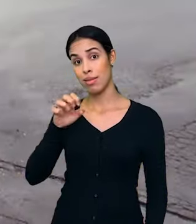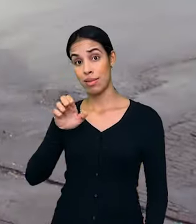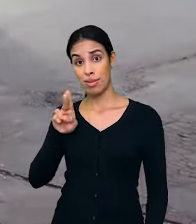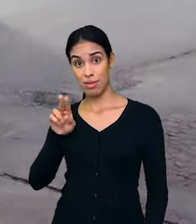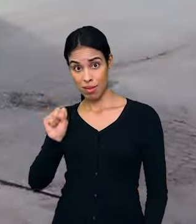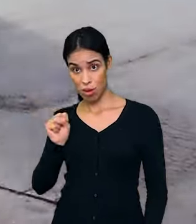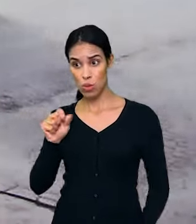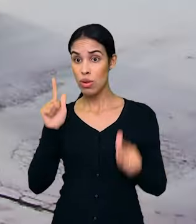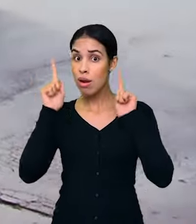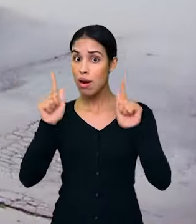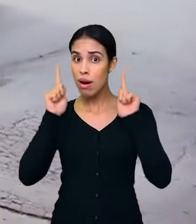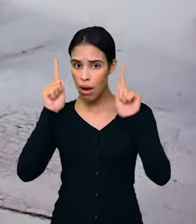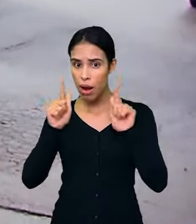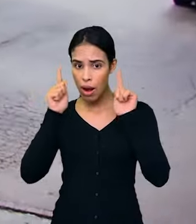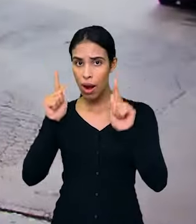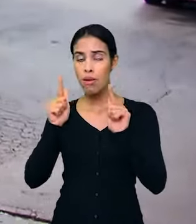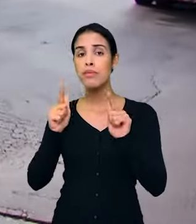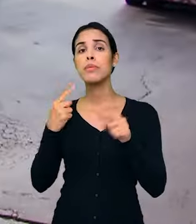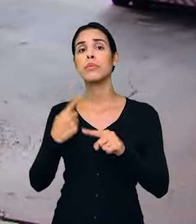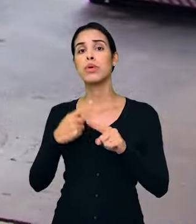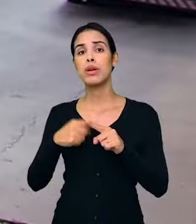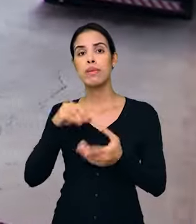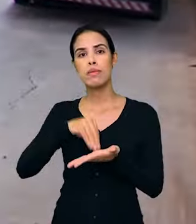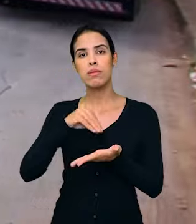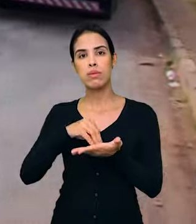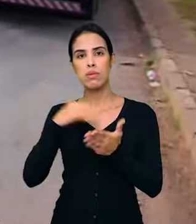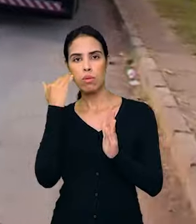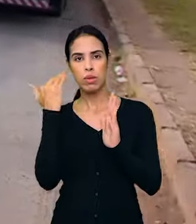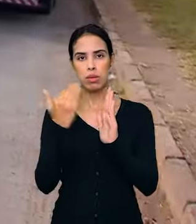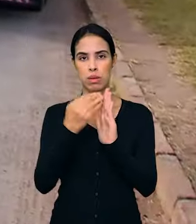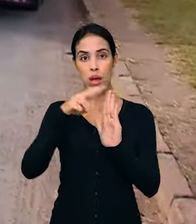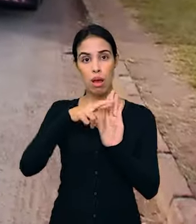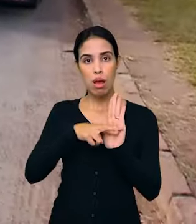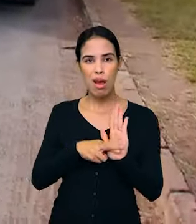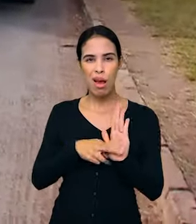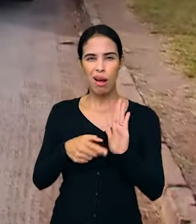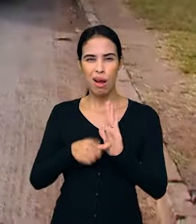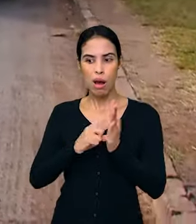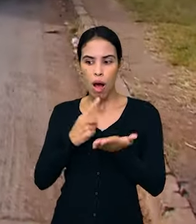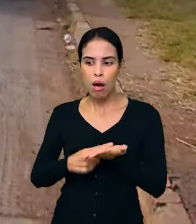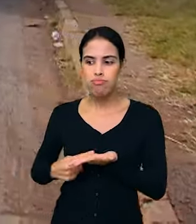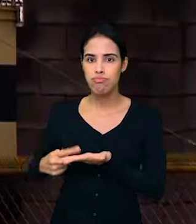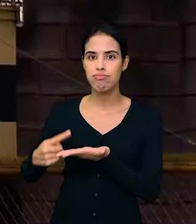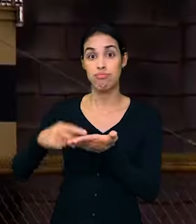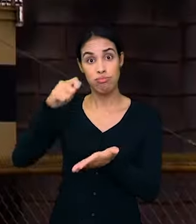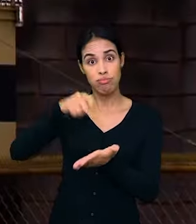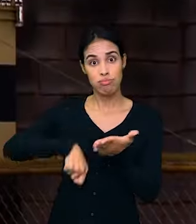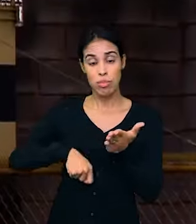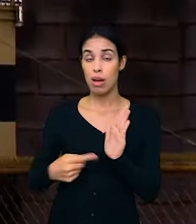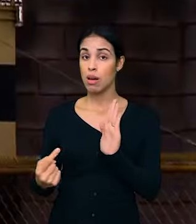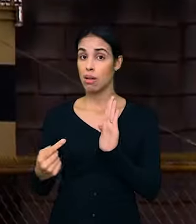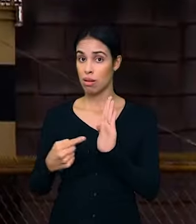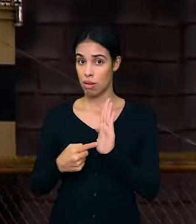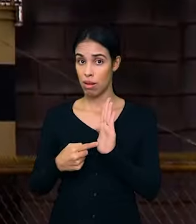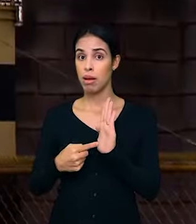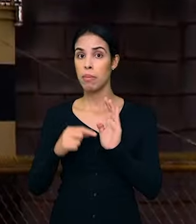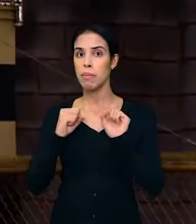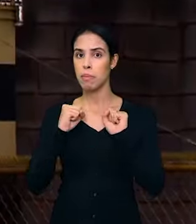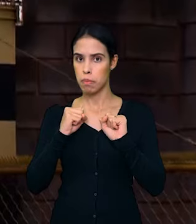A paralisação foi motivada pelo descumprimento de cláusula de acordo coletivo de trabalho, que previa a